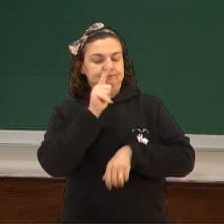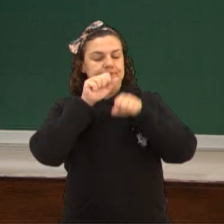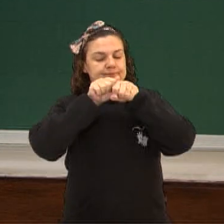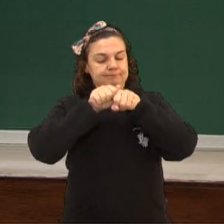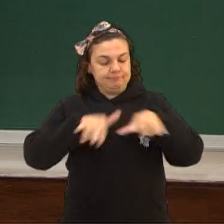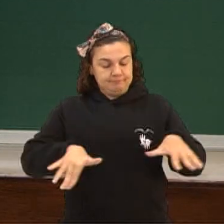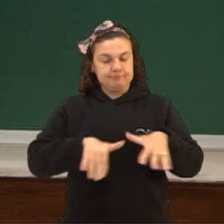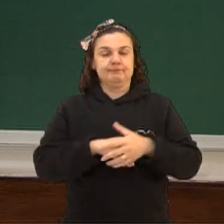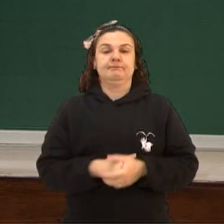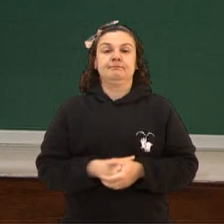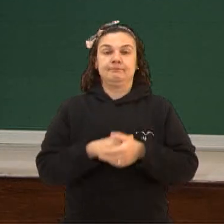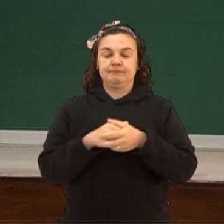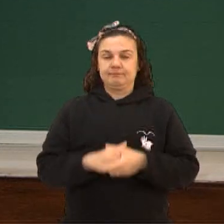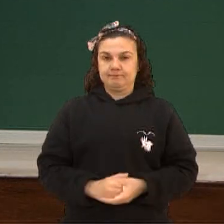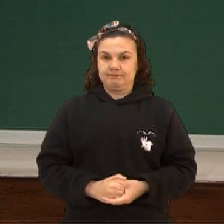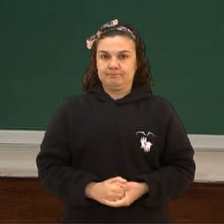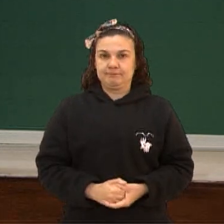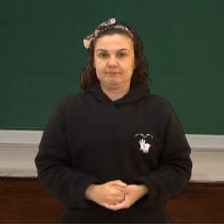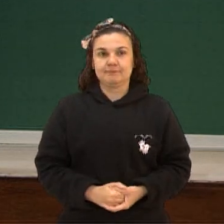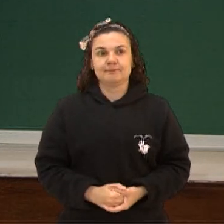sistema de abastecimento mais amplo.